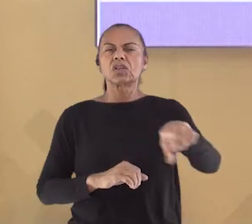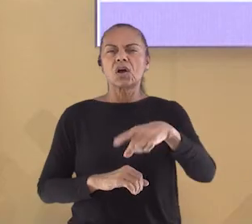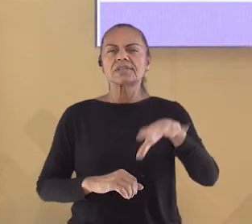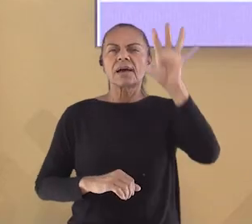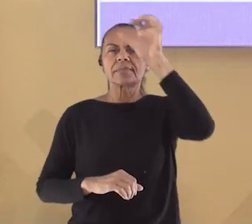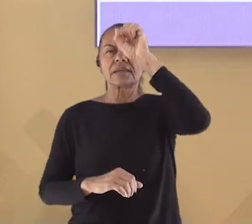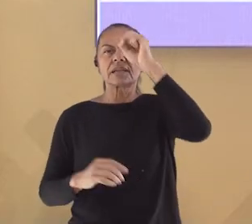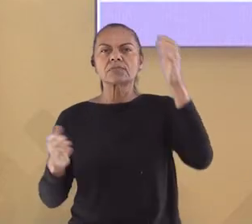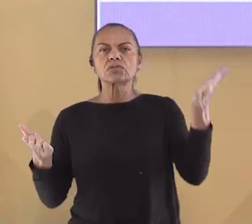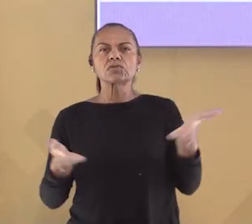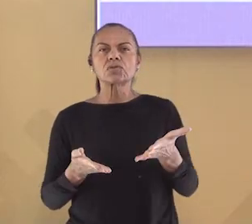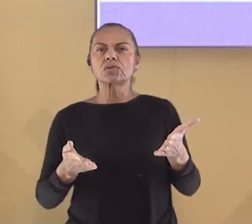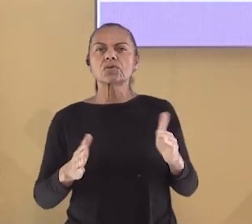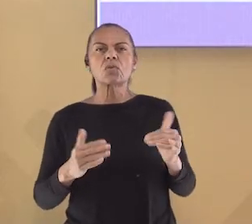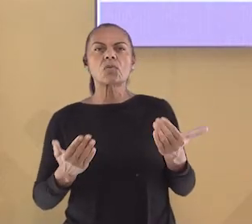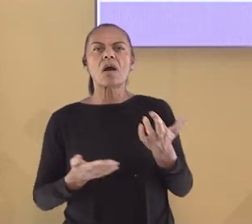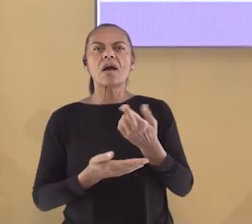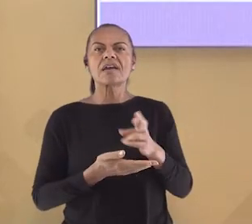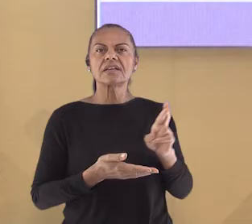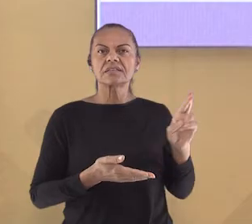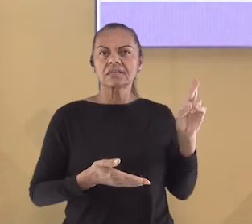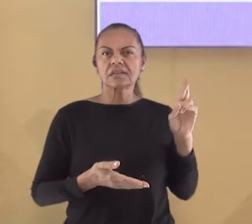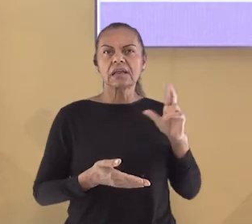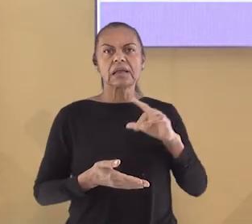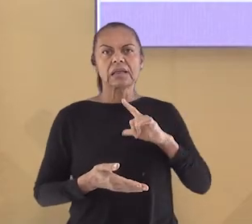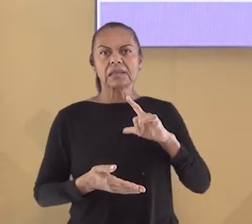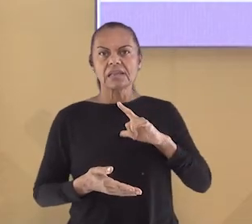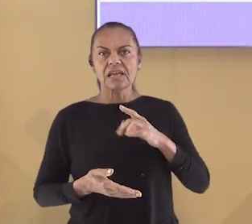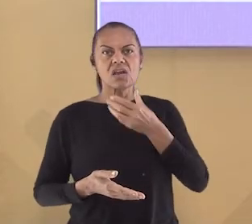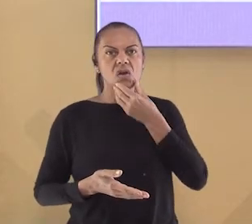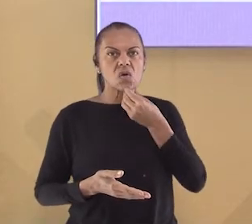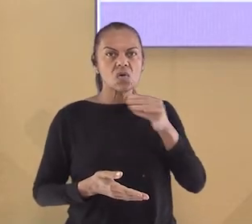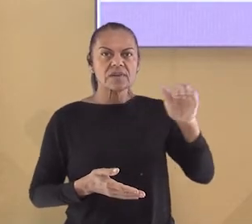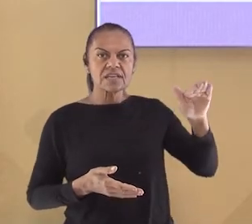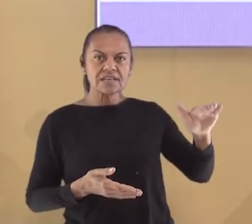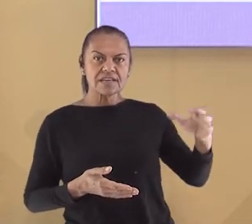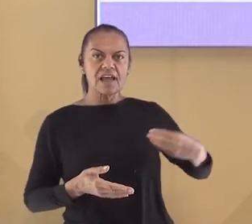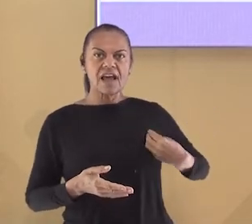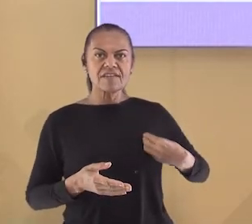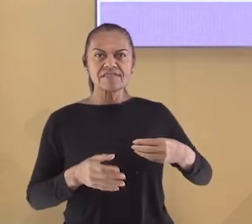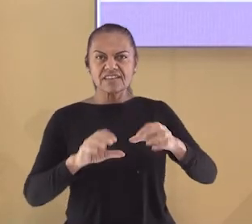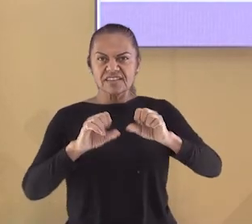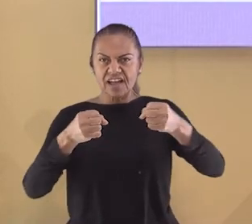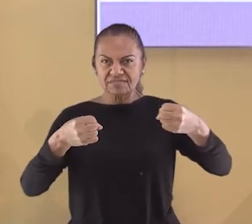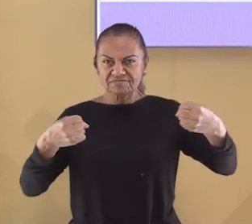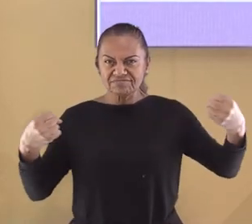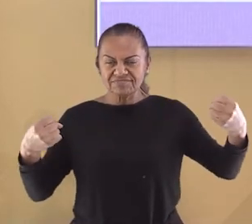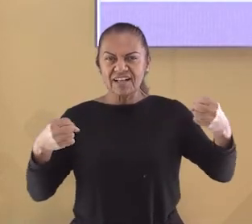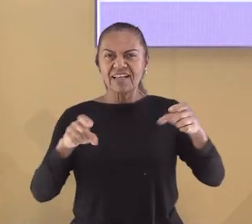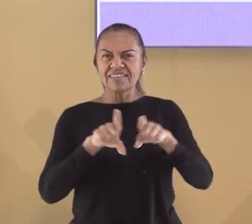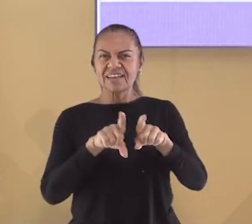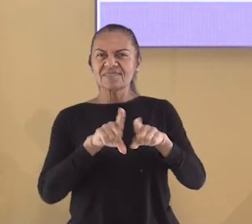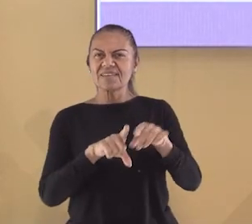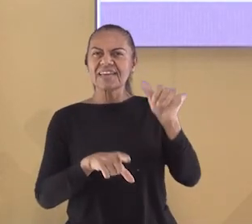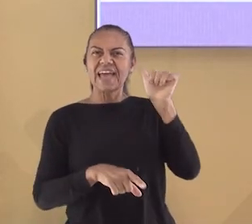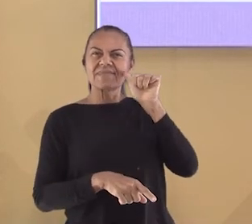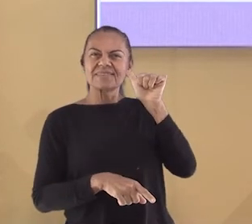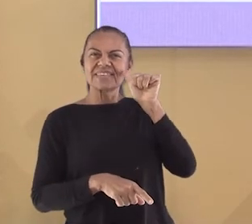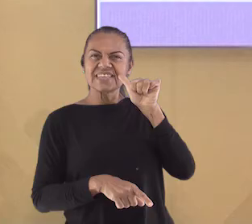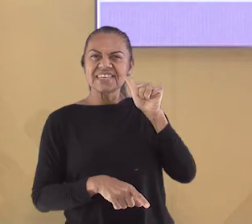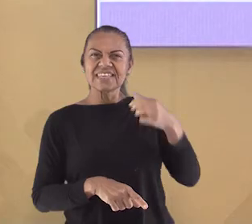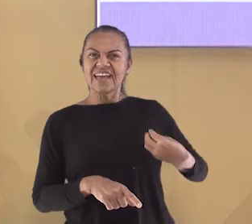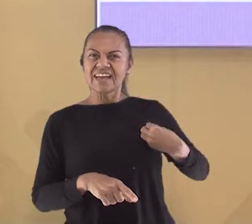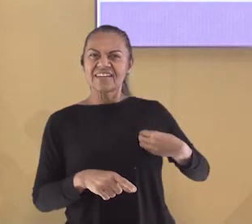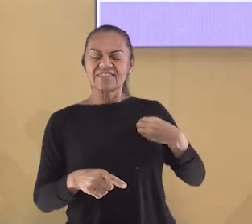Aprendemos hoje qual a religião tem os ritos Mitzvah e Bat Mitzvah. E aí, vocês lembram